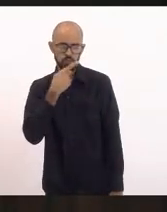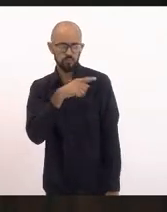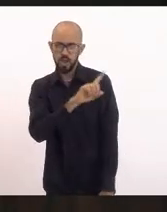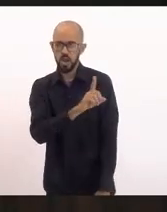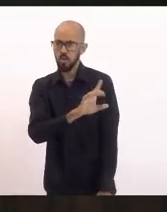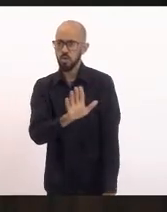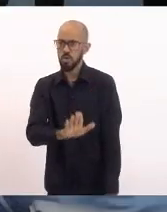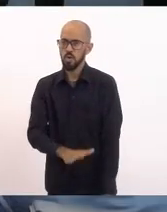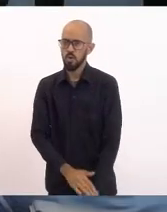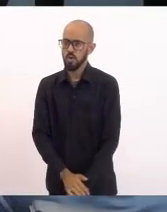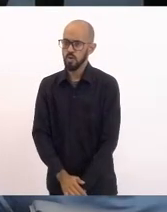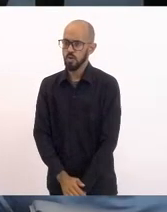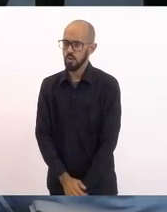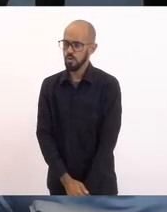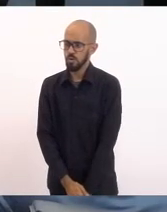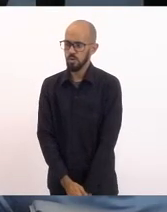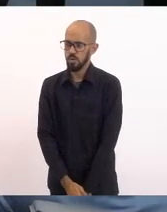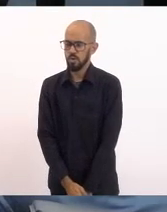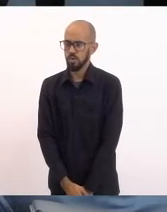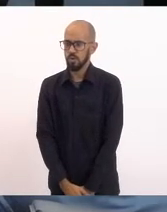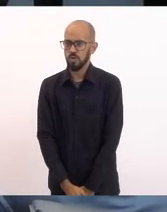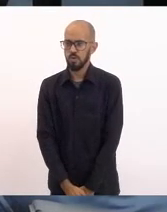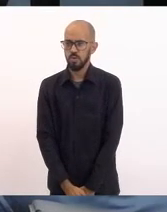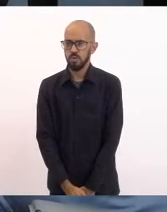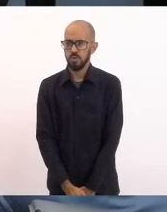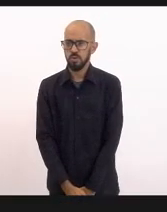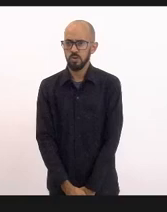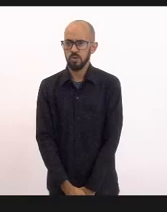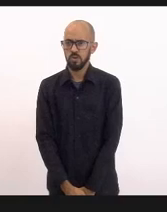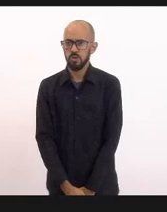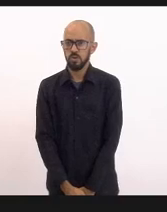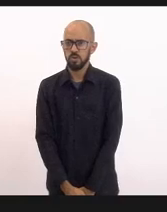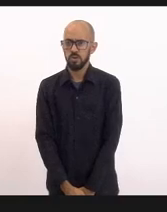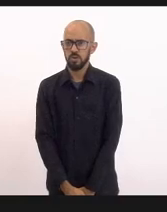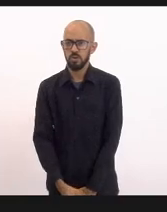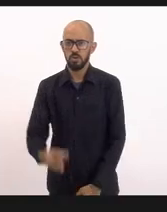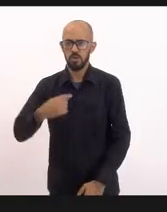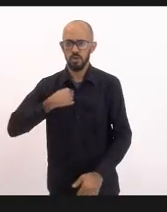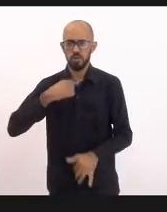Vossa Excelência não falou, pelo menos eu não ouvi. É que eu estou com